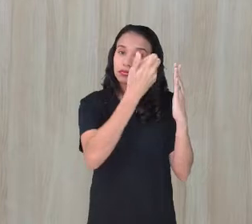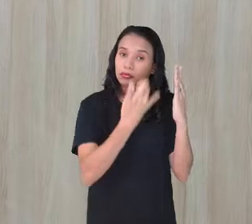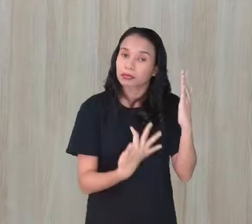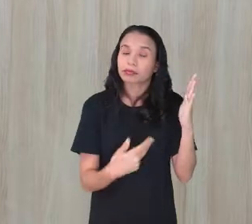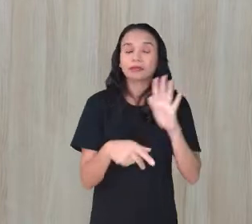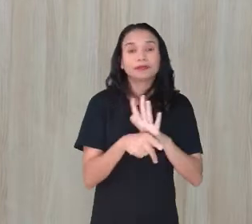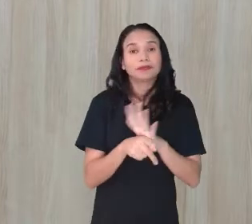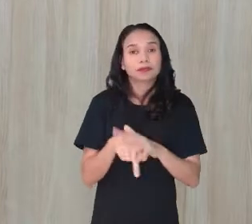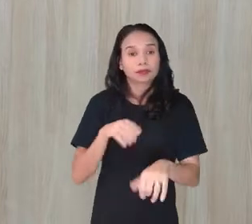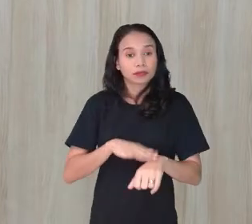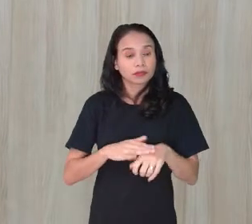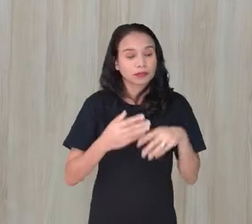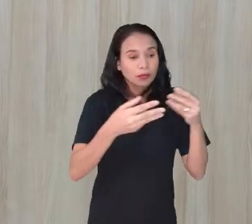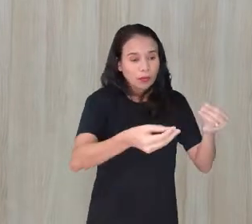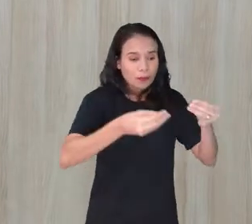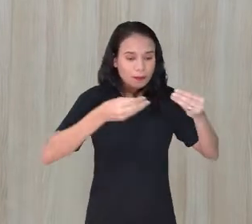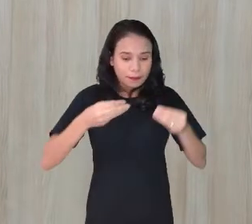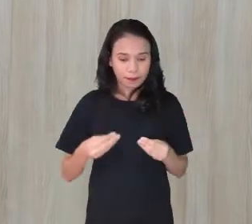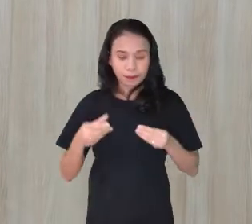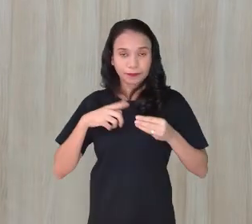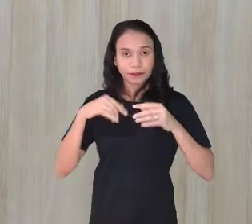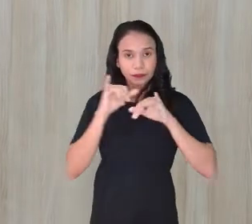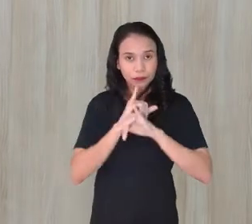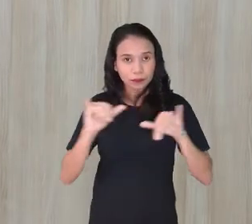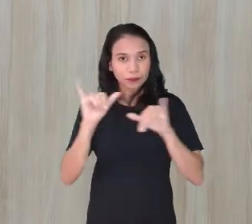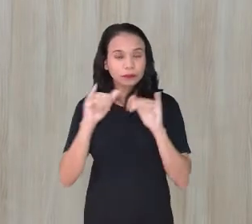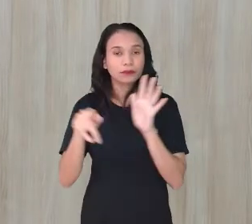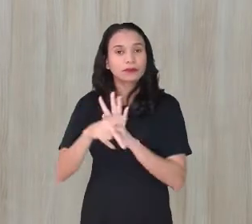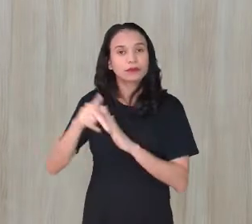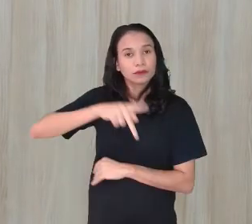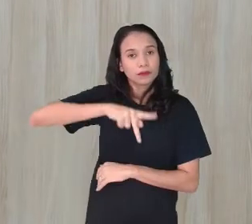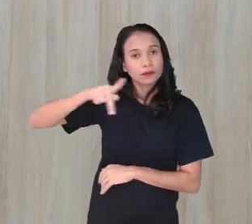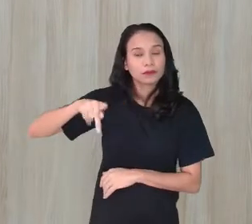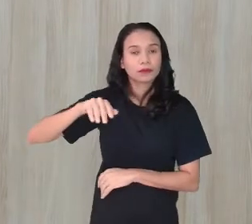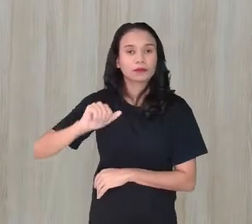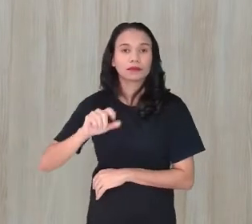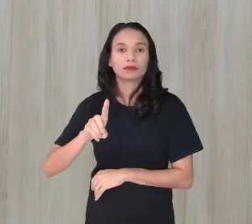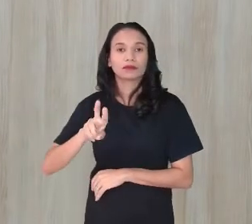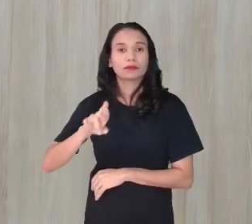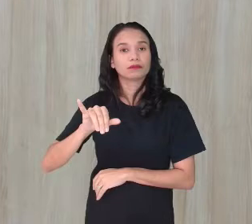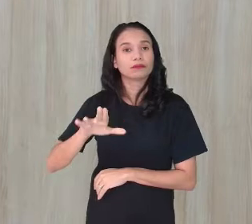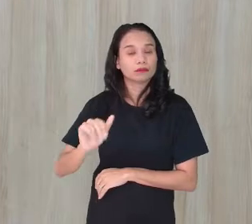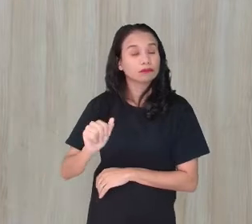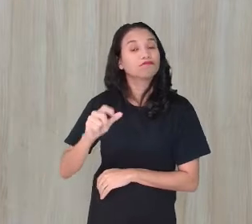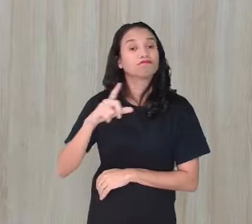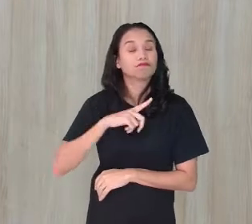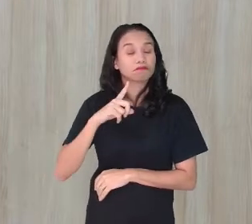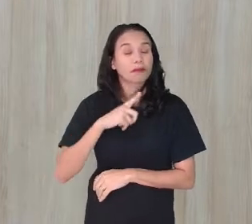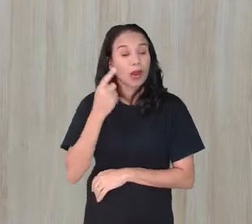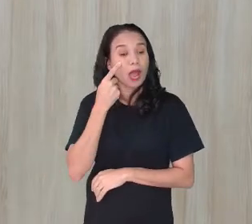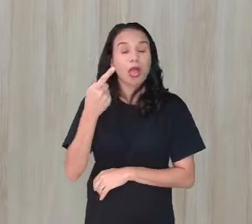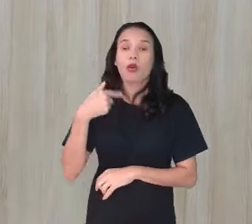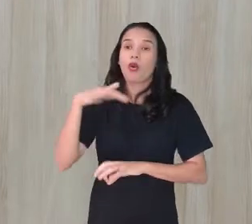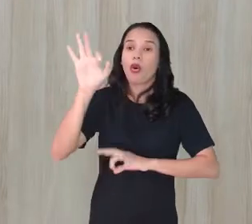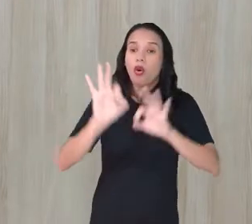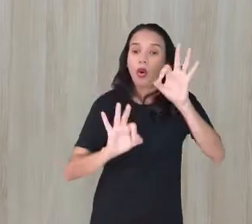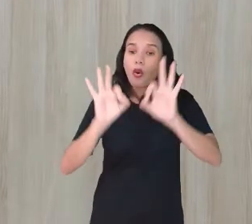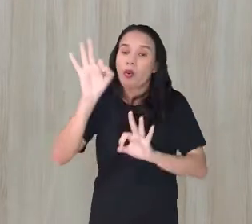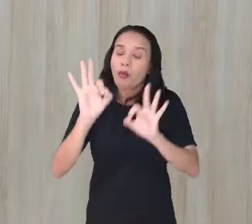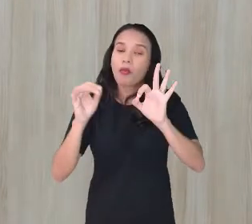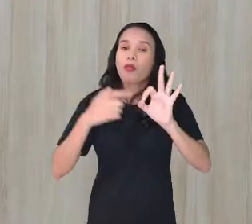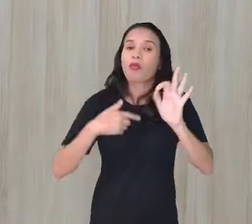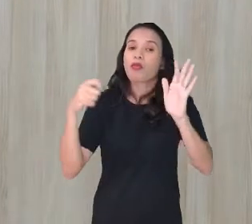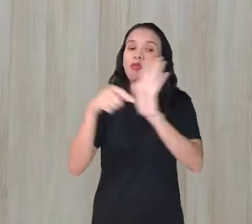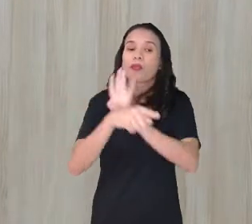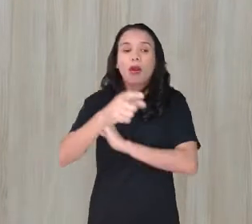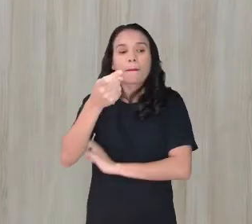do momento em que eu recebo as informações da professora Adriana ou do meu entrevistado, seja ele quem for, eu vou reorganizando as minhas